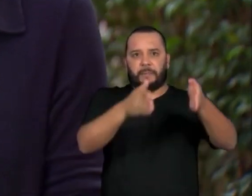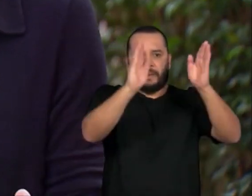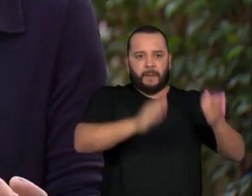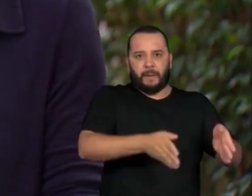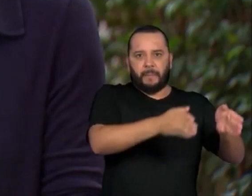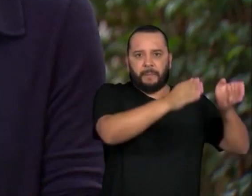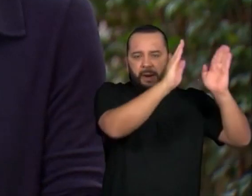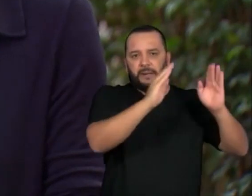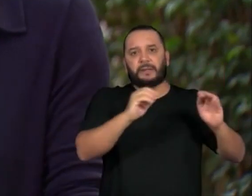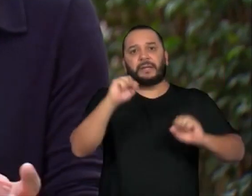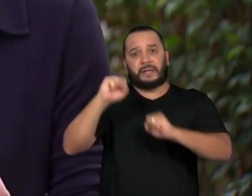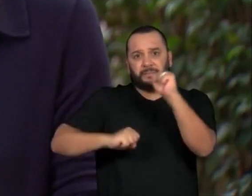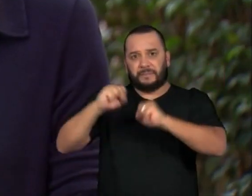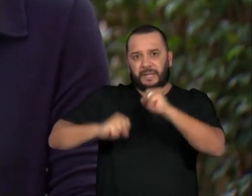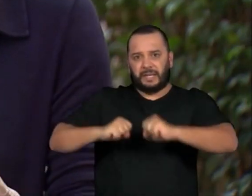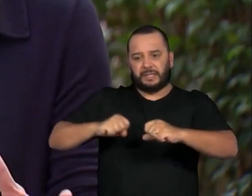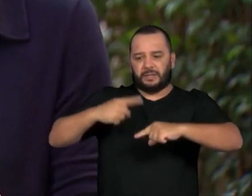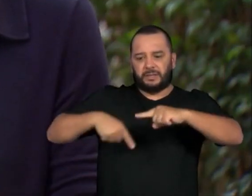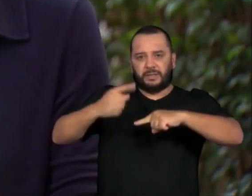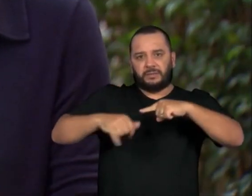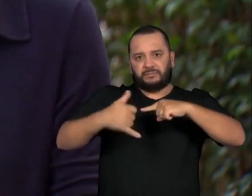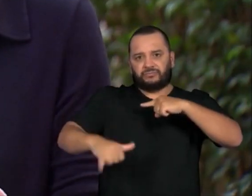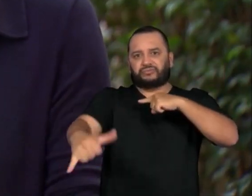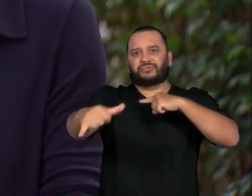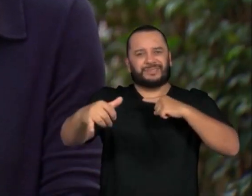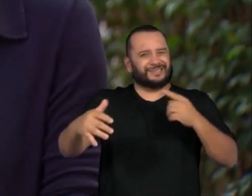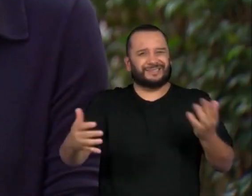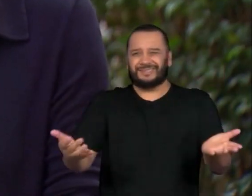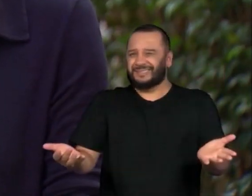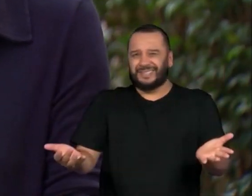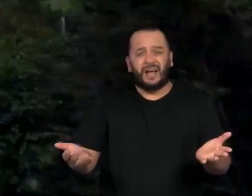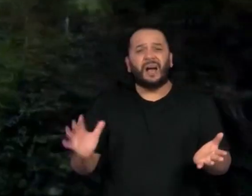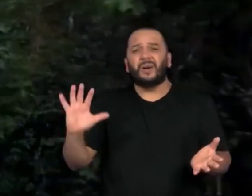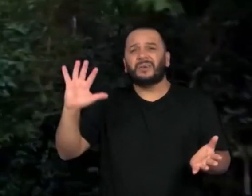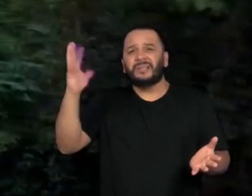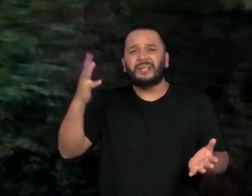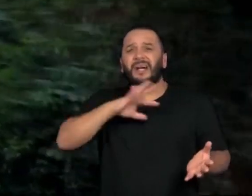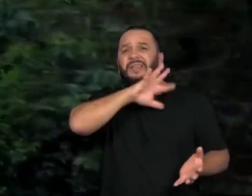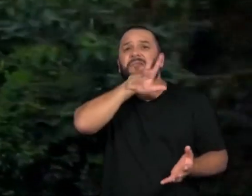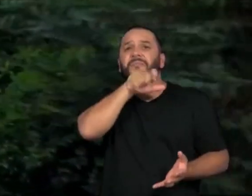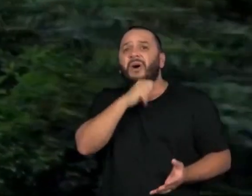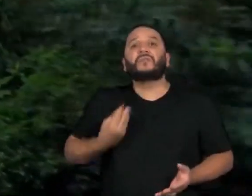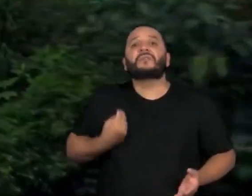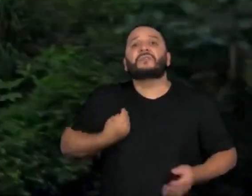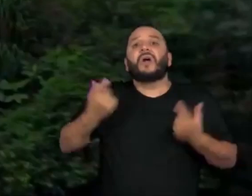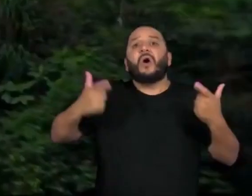fazendo com que o espaço de vida dessas espécies seja diminuído.